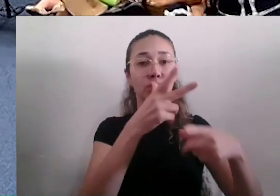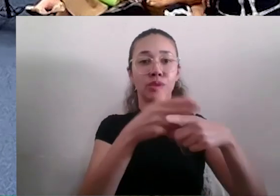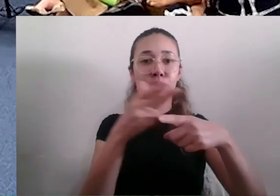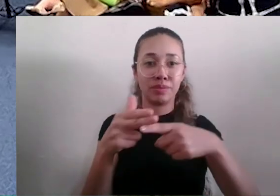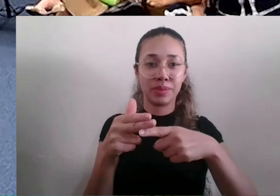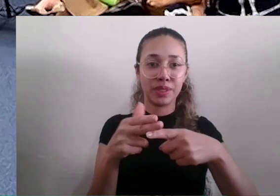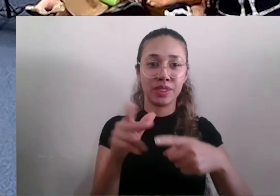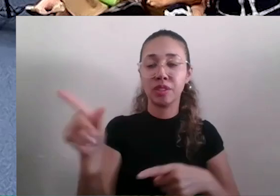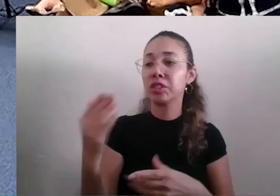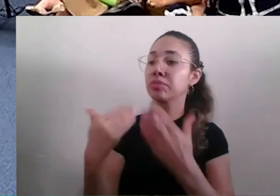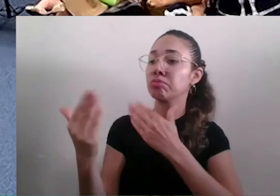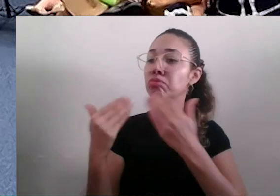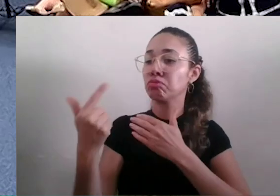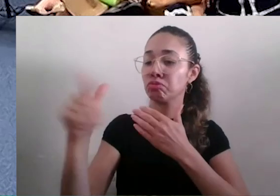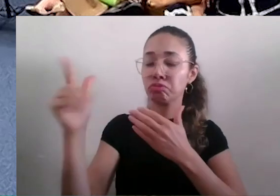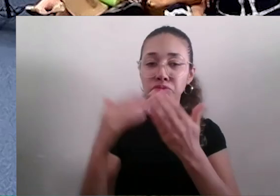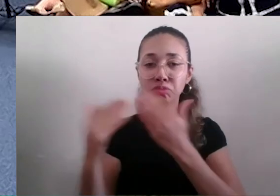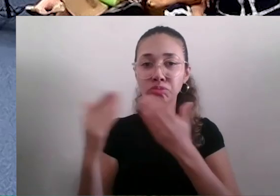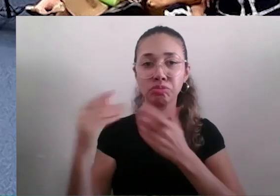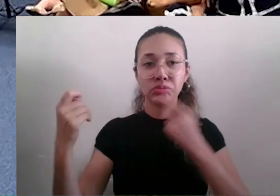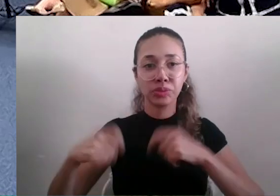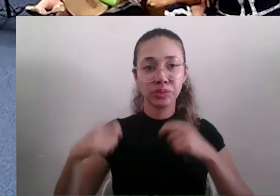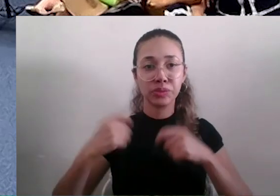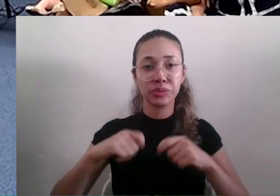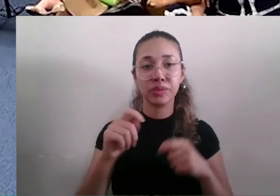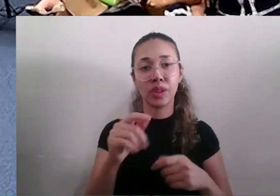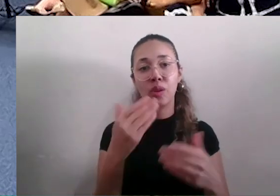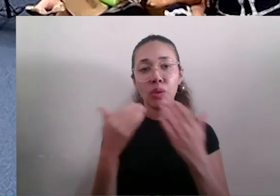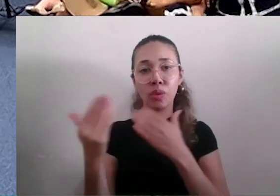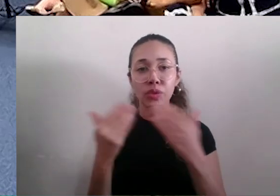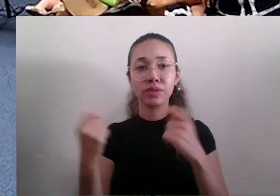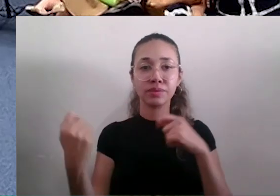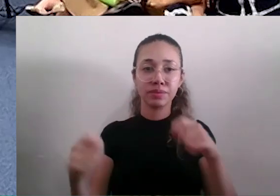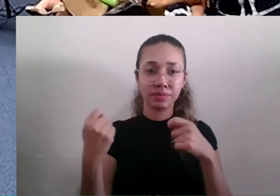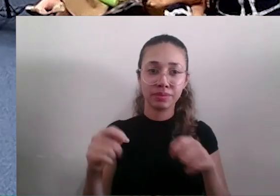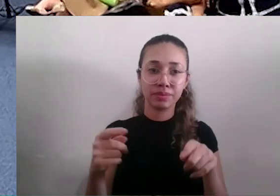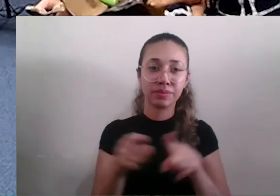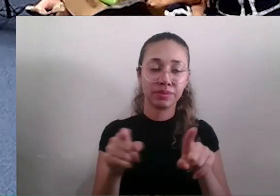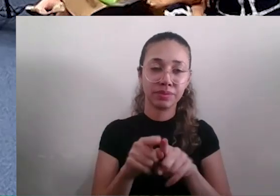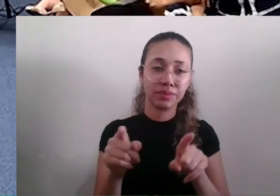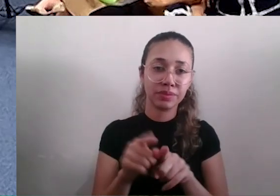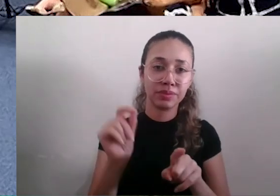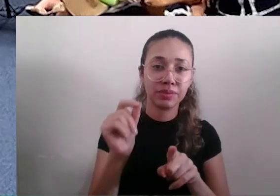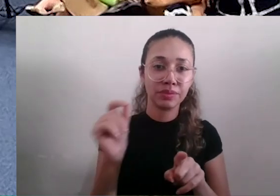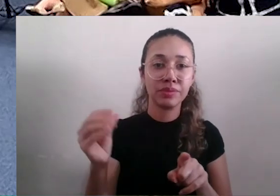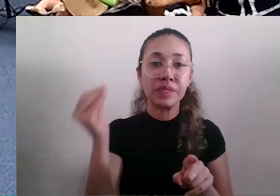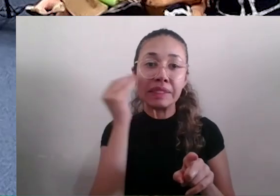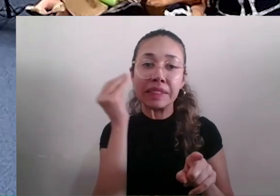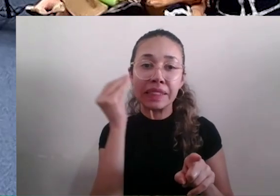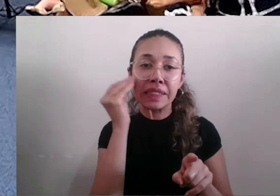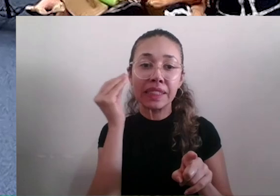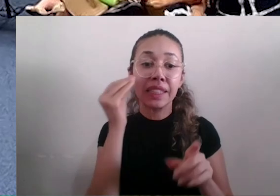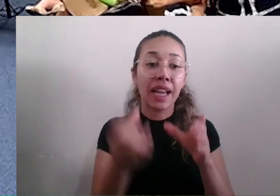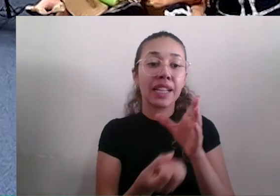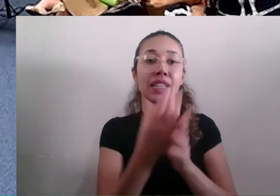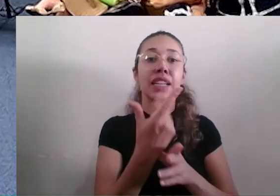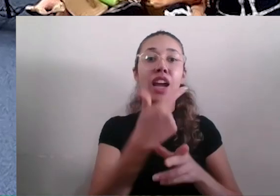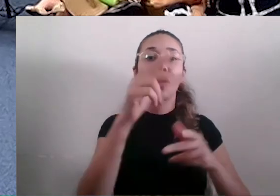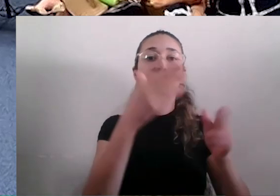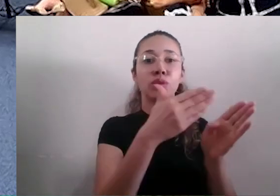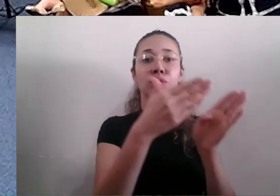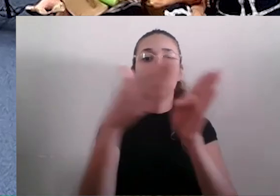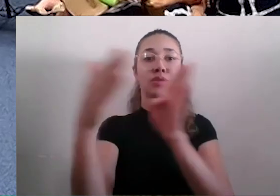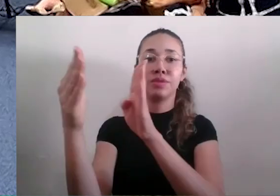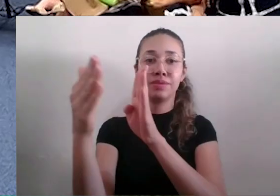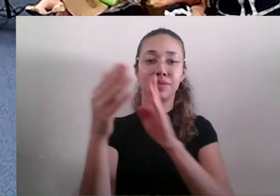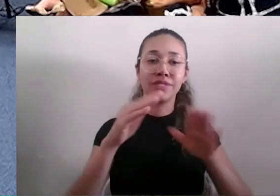deles então a gente falou não vamos conversar aí com os acadêmicos para tentar fazer um episódio bônus do praia